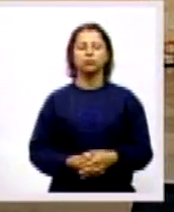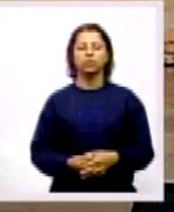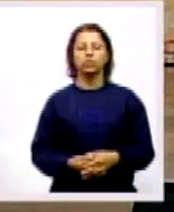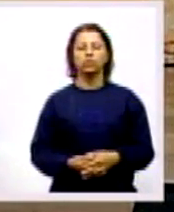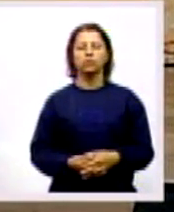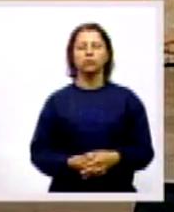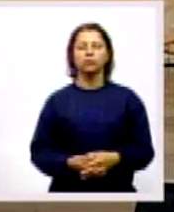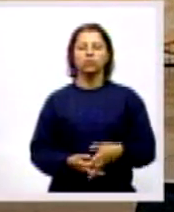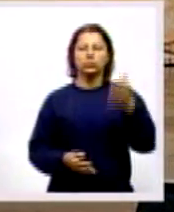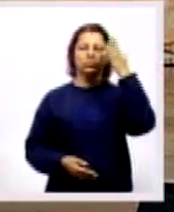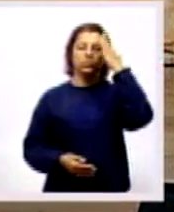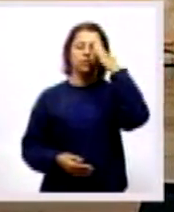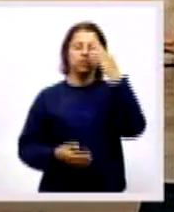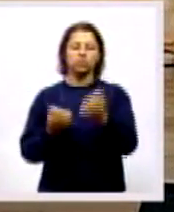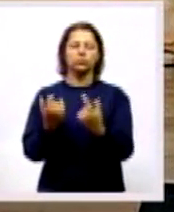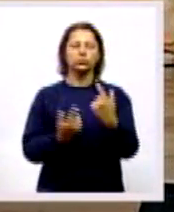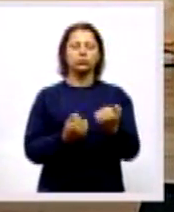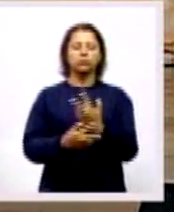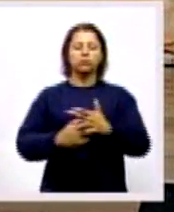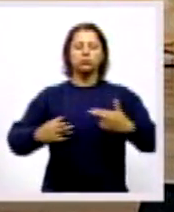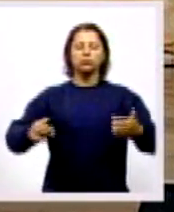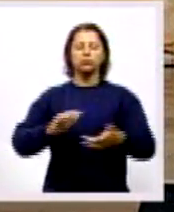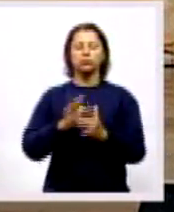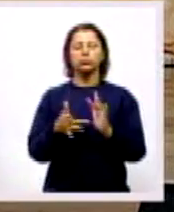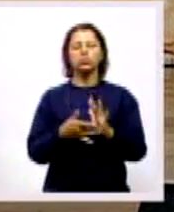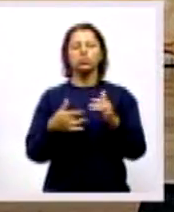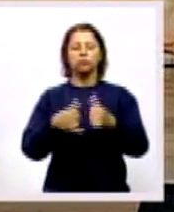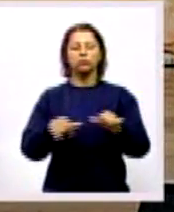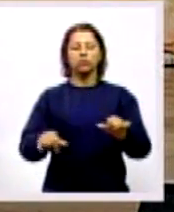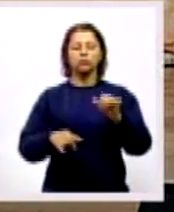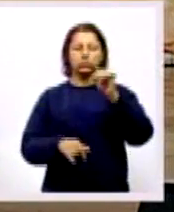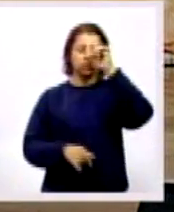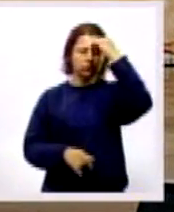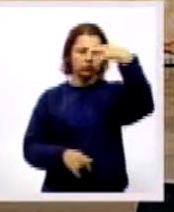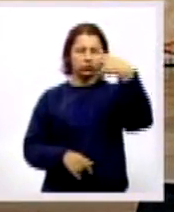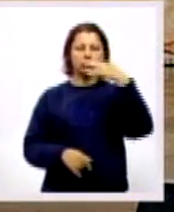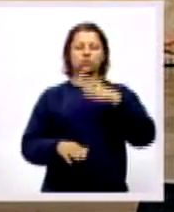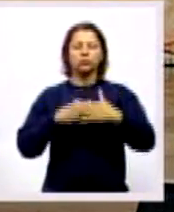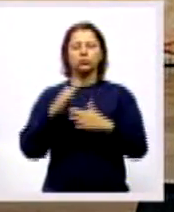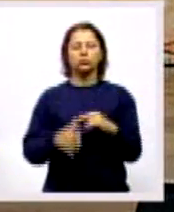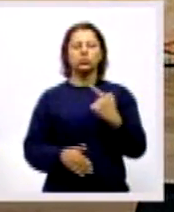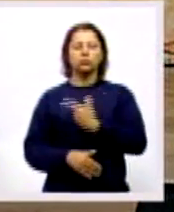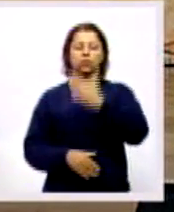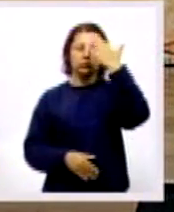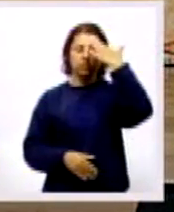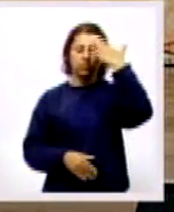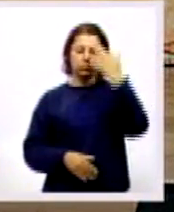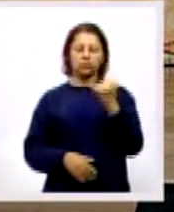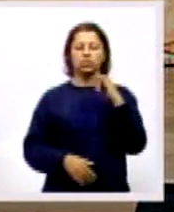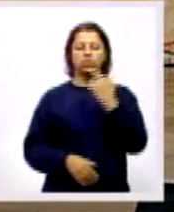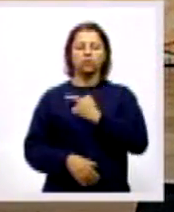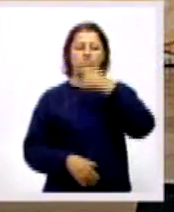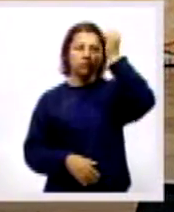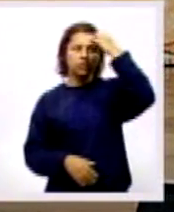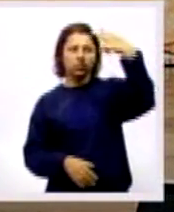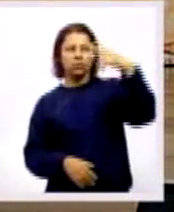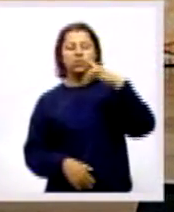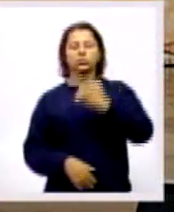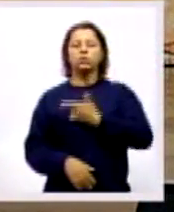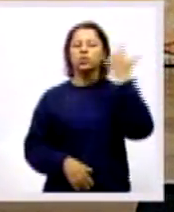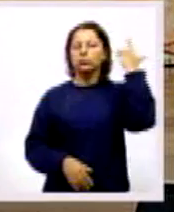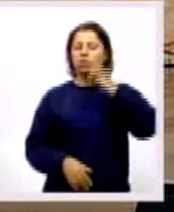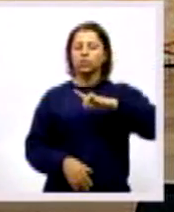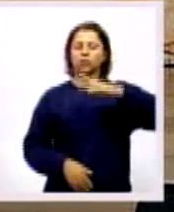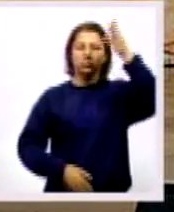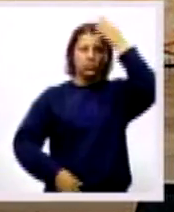Saber alguma coisa sobre Jesus está aqui no âmbito da inteligência, todos nós sabemos, e se a gente for muito esperto, a gente decora